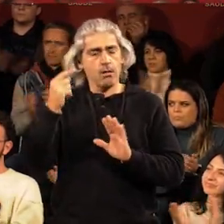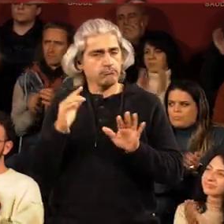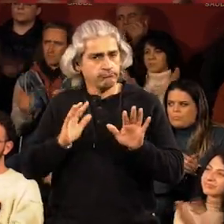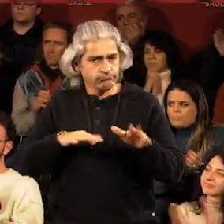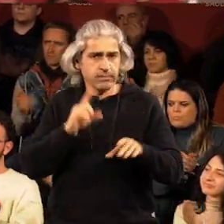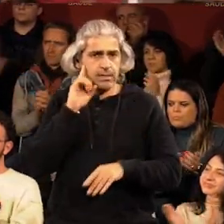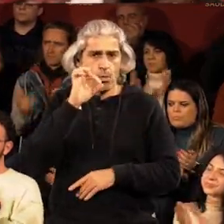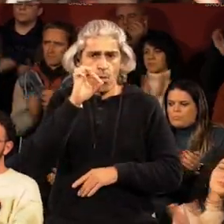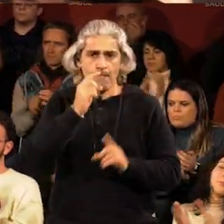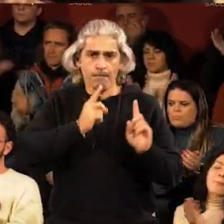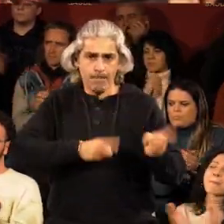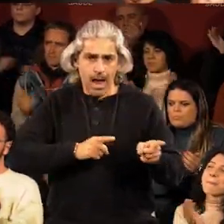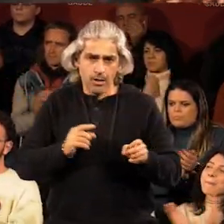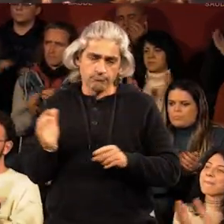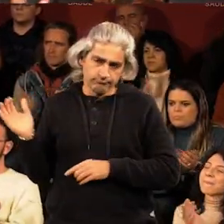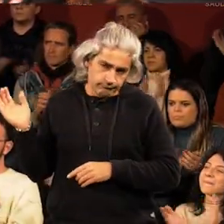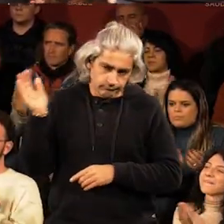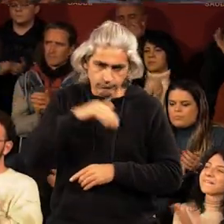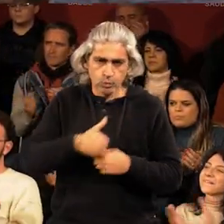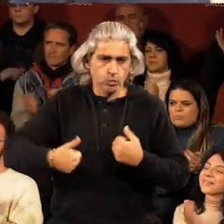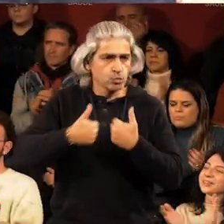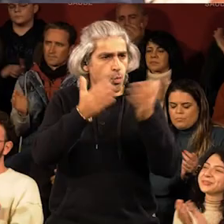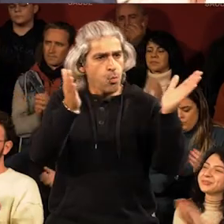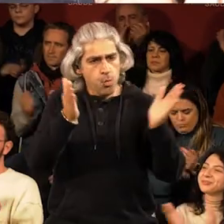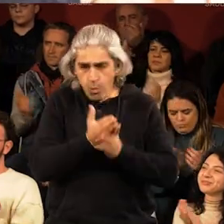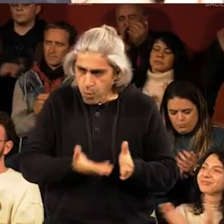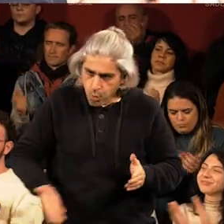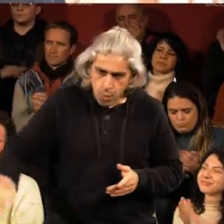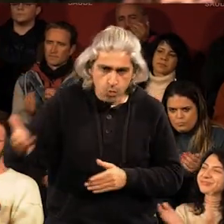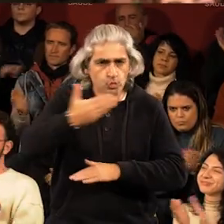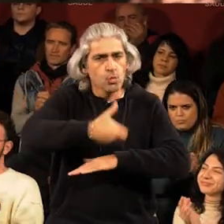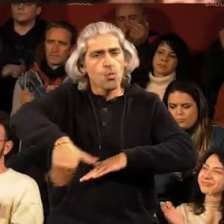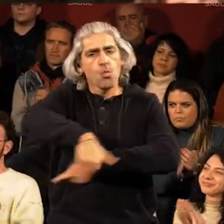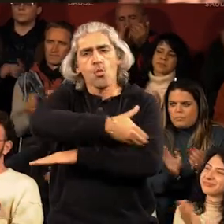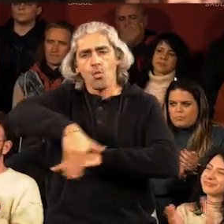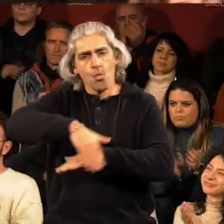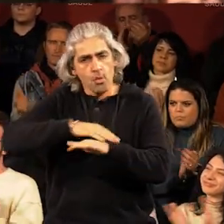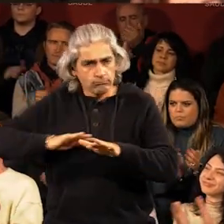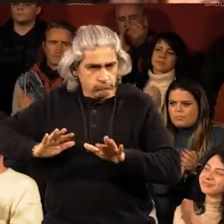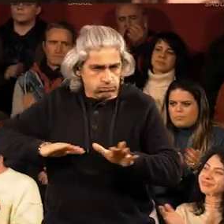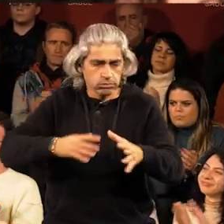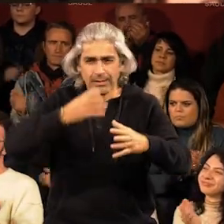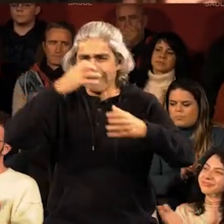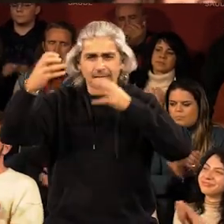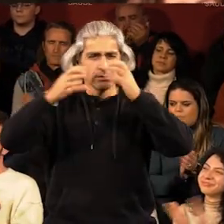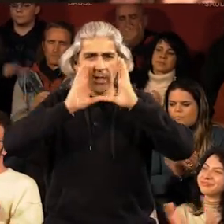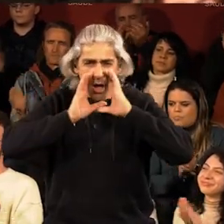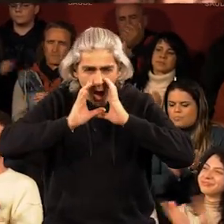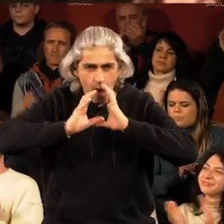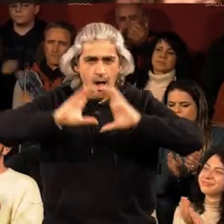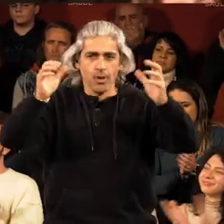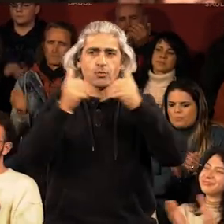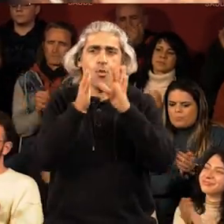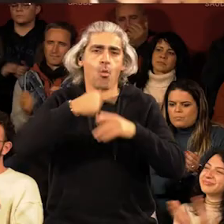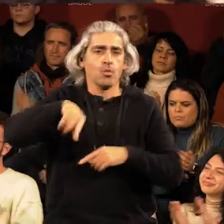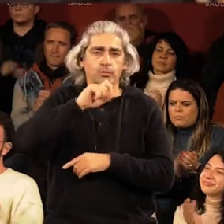dia 8 de Março possamos sair todas à rua para gritar para que todas nos oiçam que